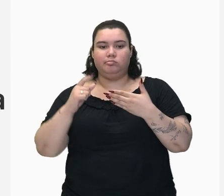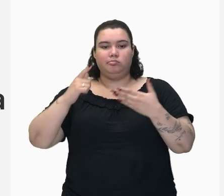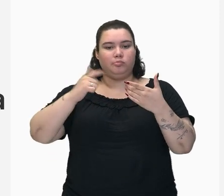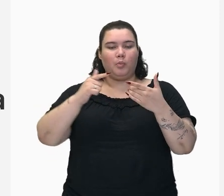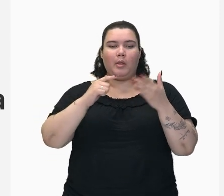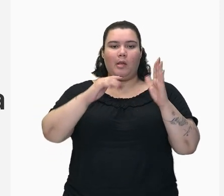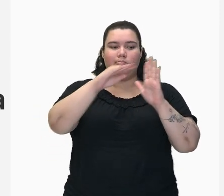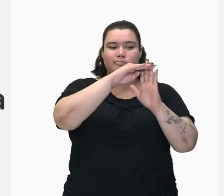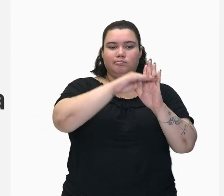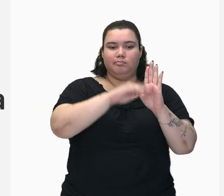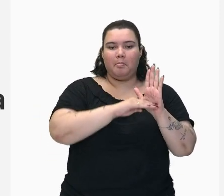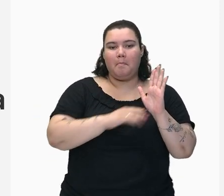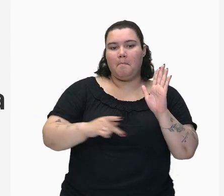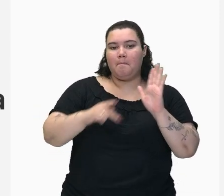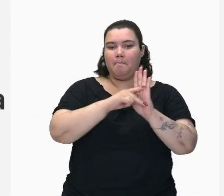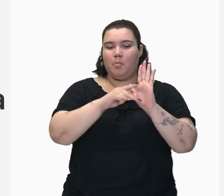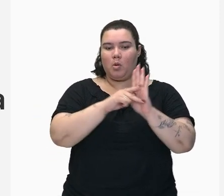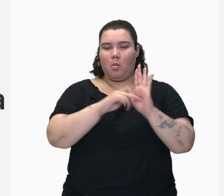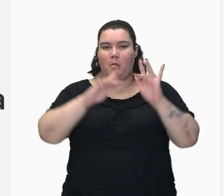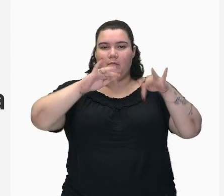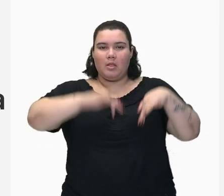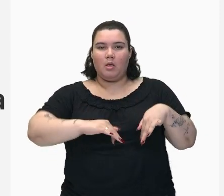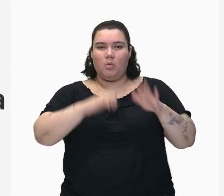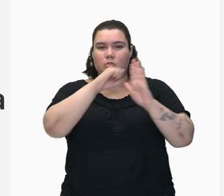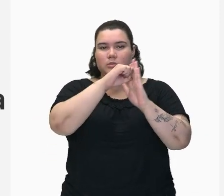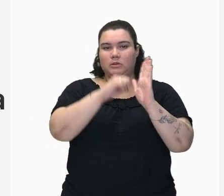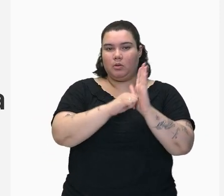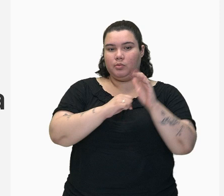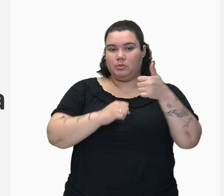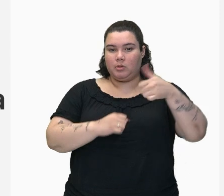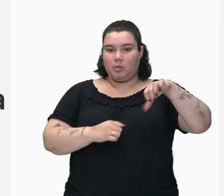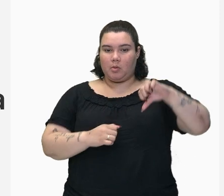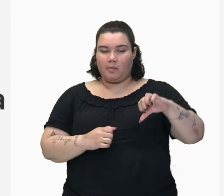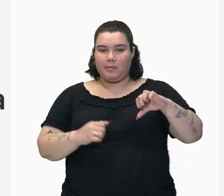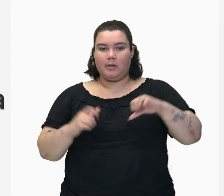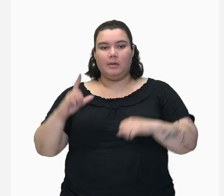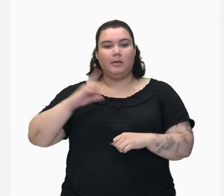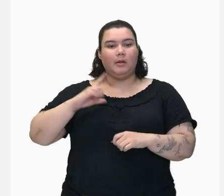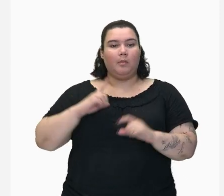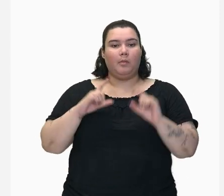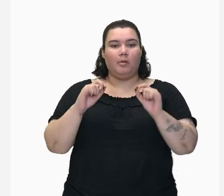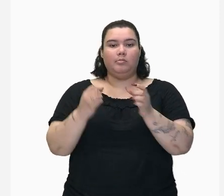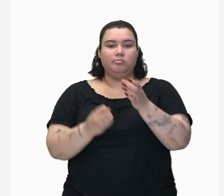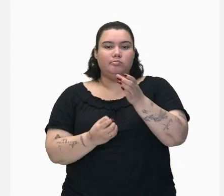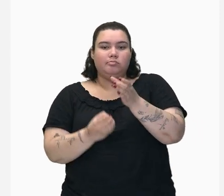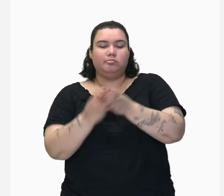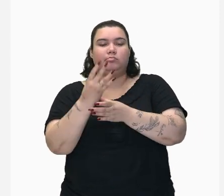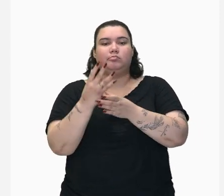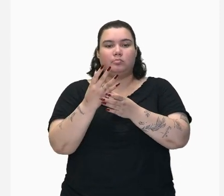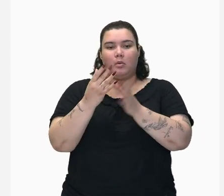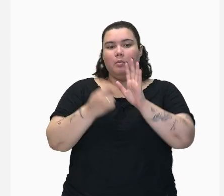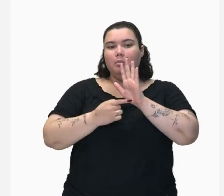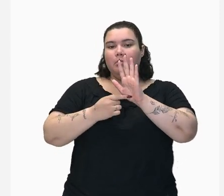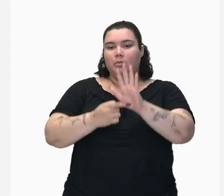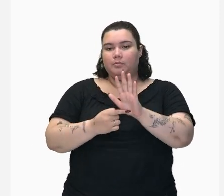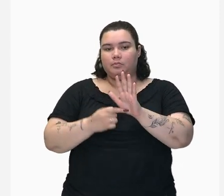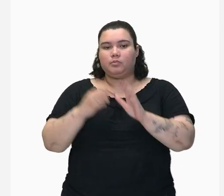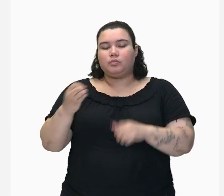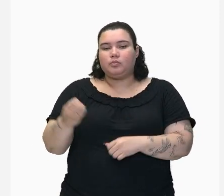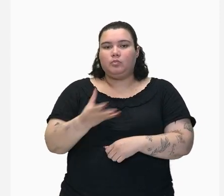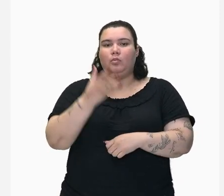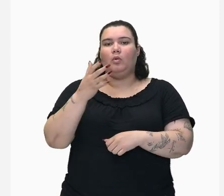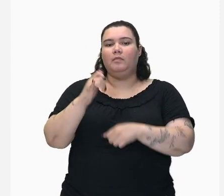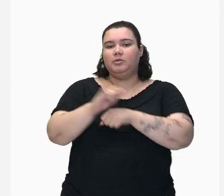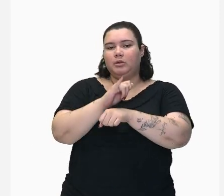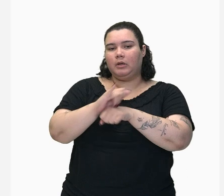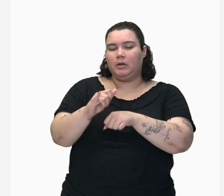das estéticas de fins do século XIX, tiveram uma produção de impacto, apresentando novas